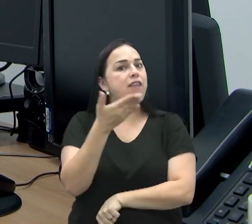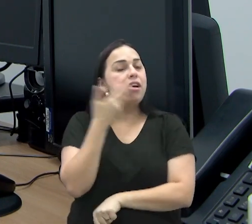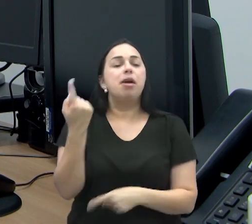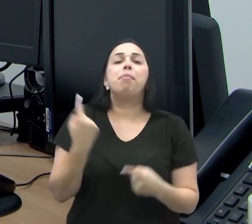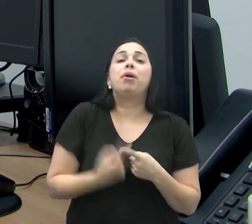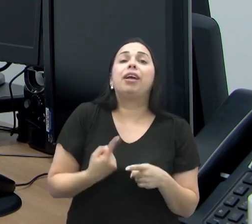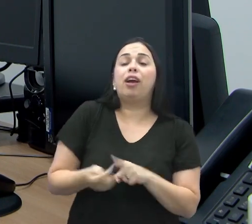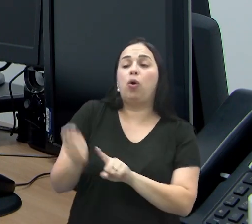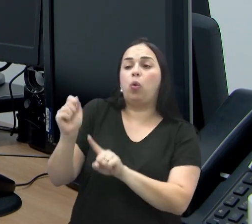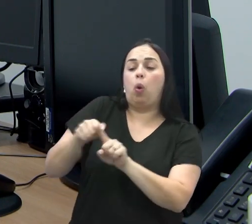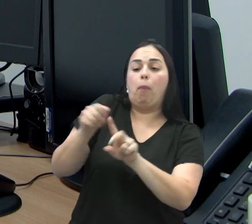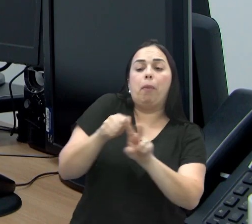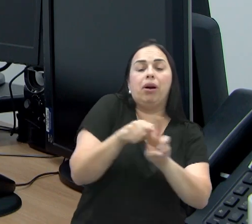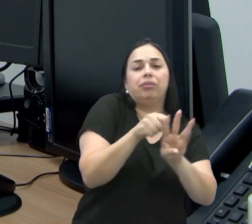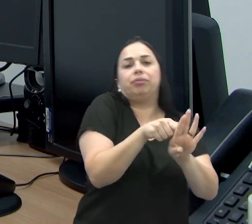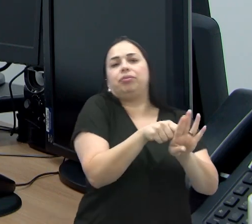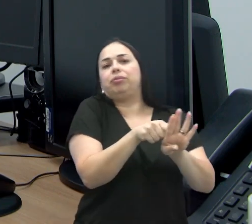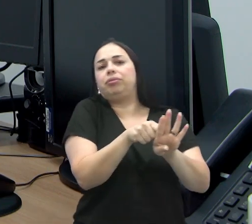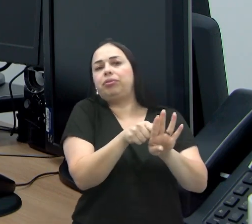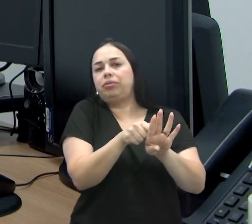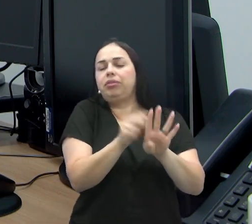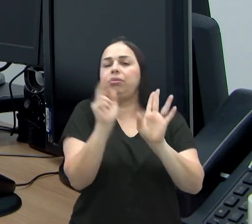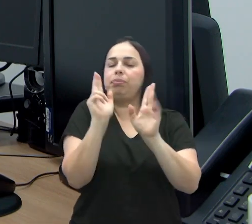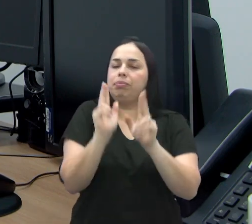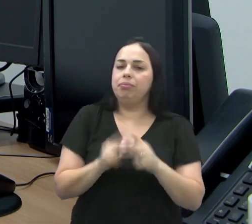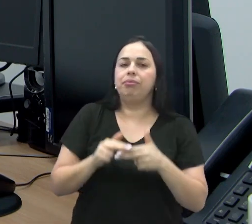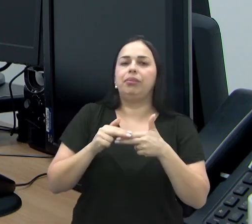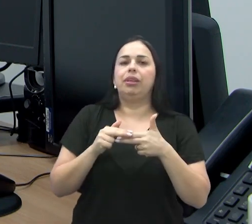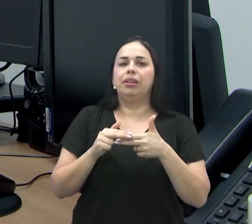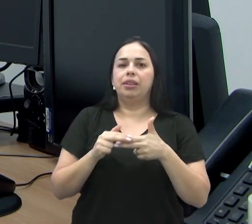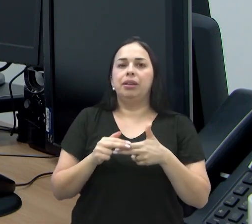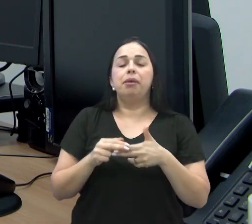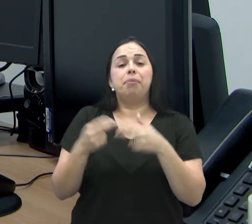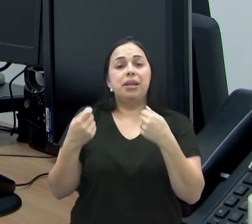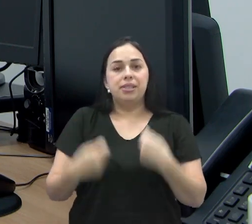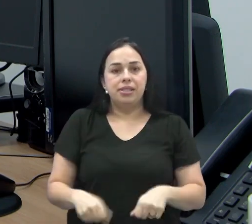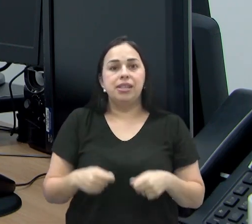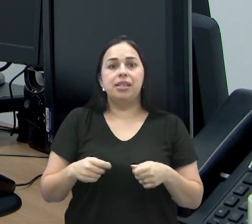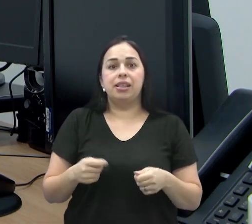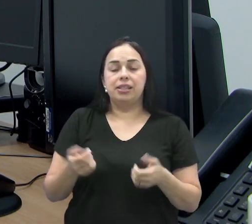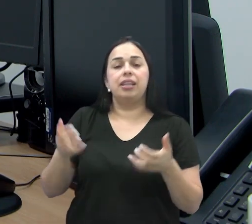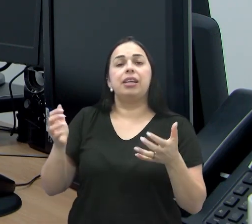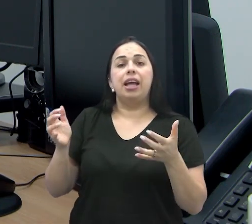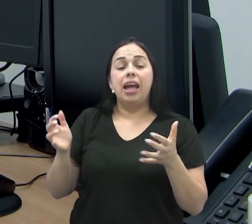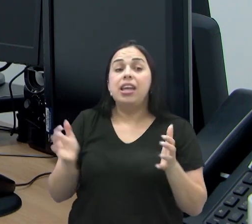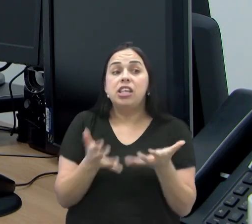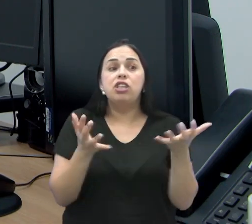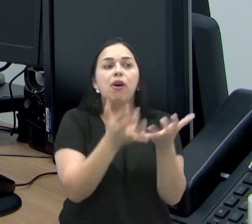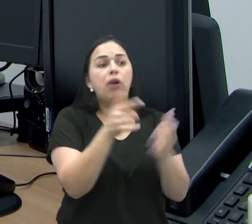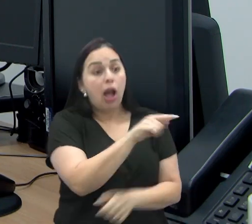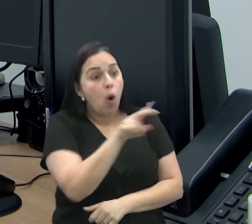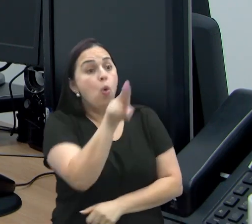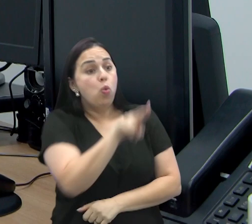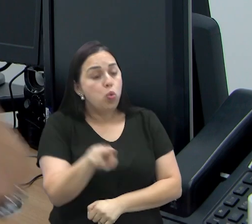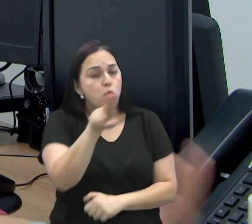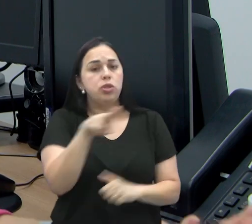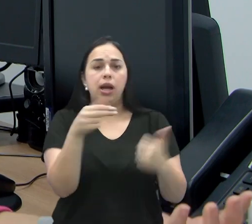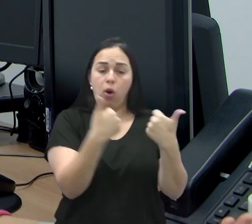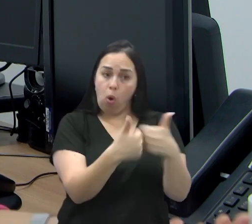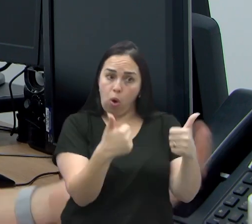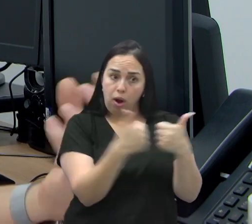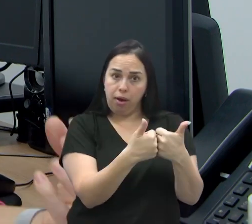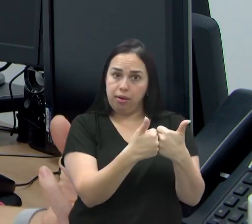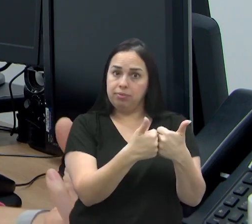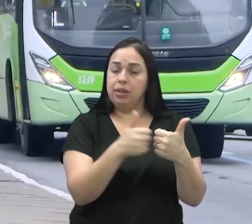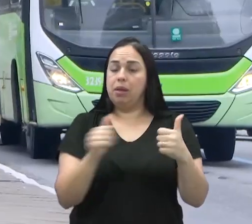faz o parcelamento e tudo mais. Então, a gente acaba cada vez mais tendo que incentivar o transporte coletivo para que o transporte